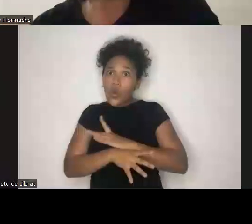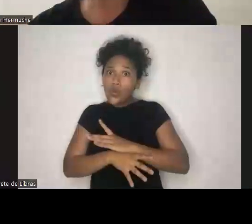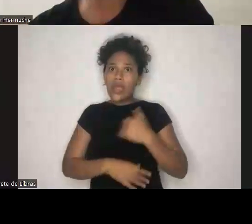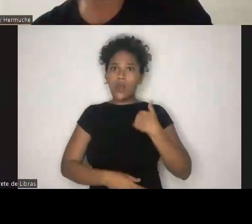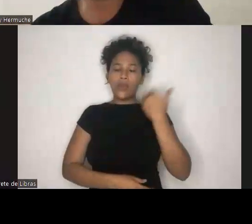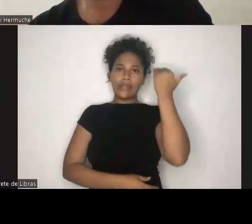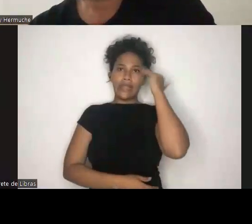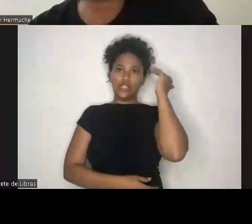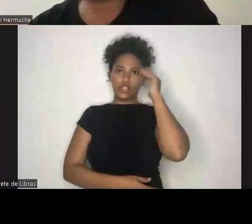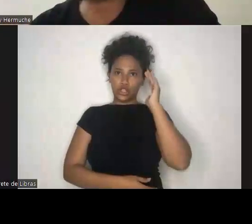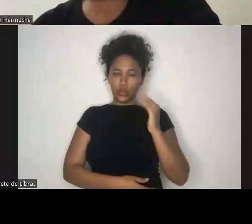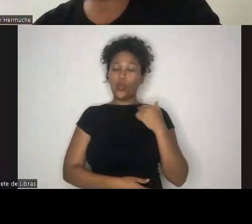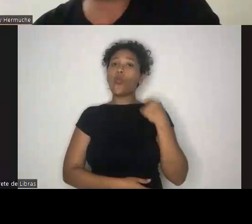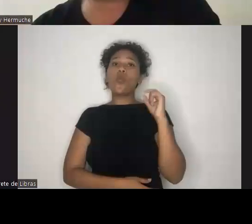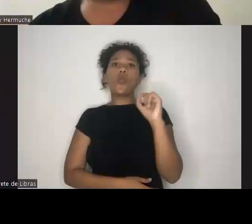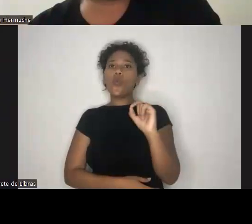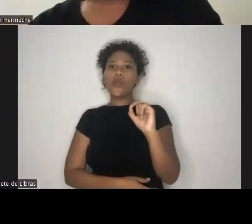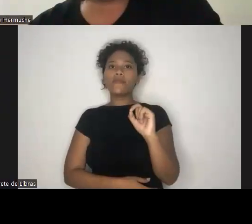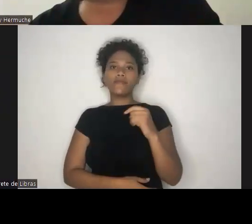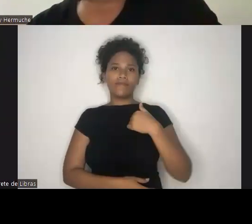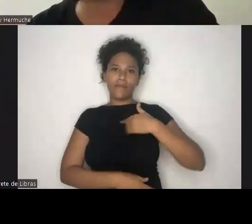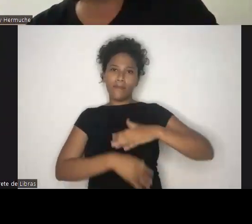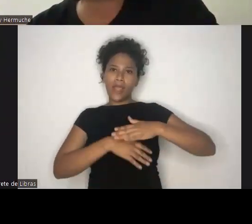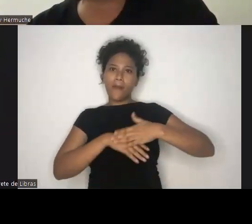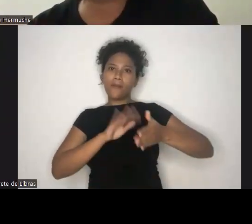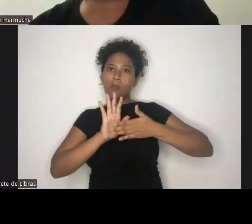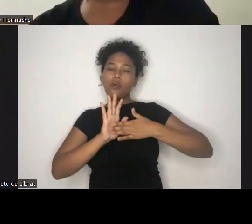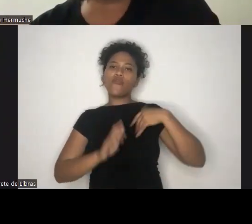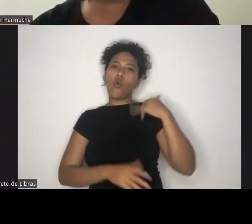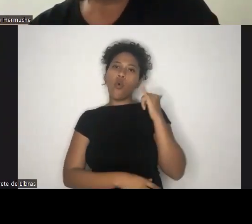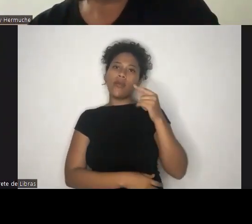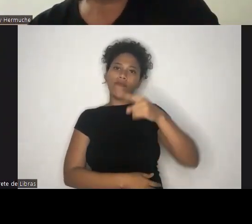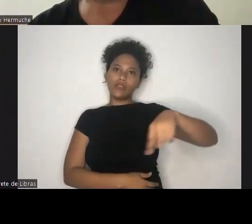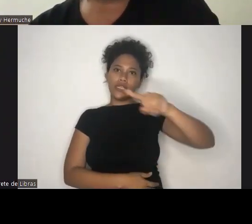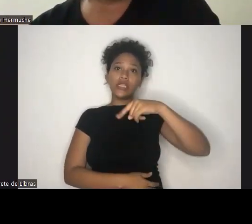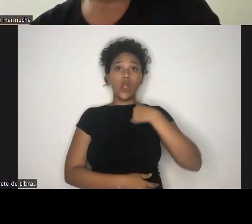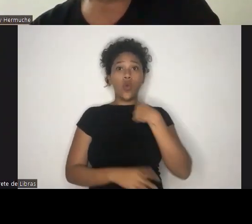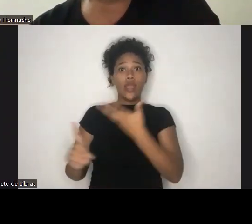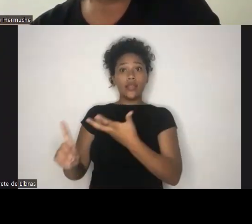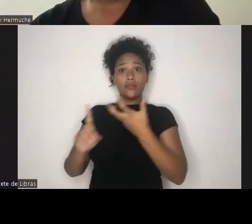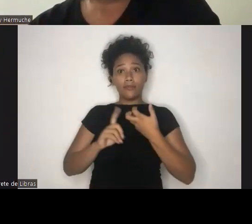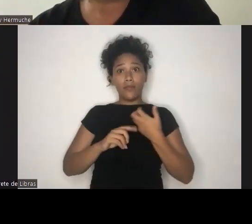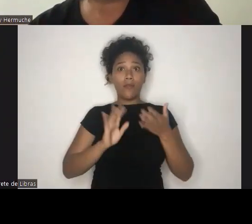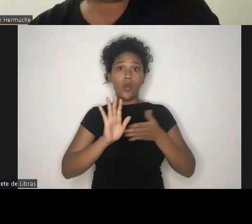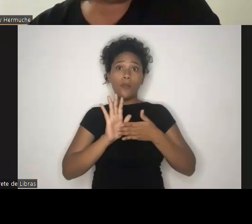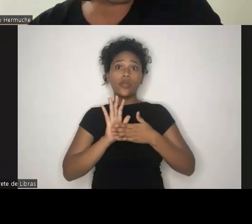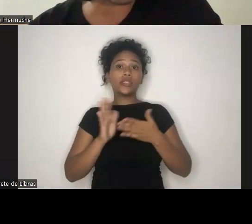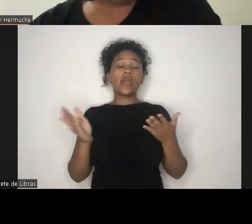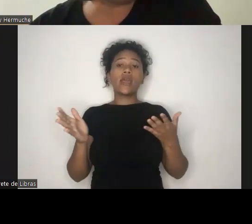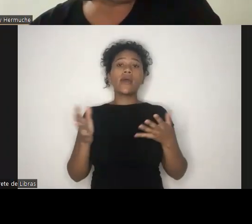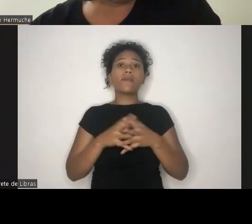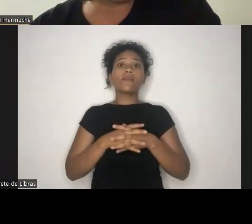que a minha proposta agora eu vou contar para vocês que eu recebi uma proposta é